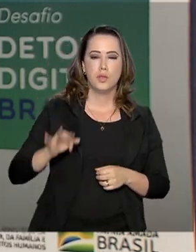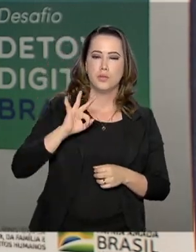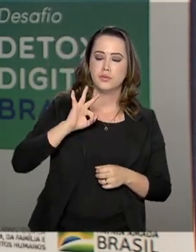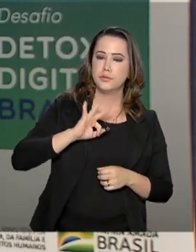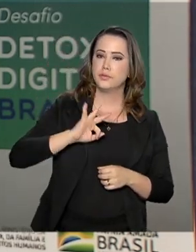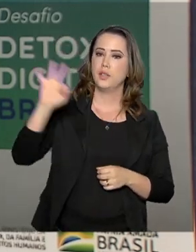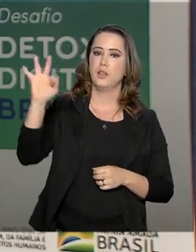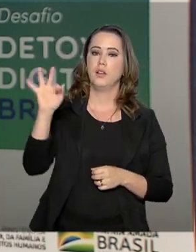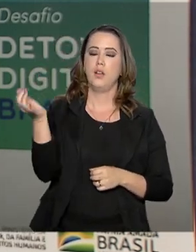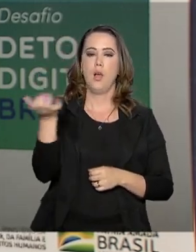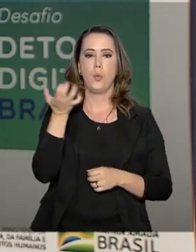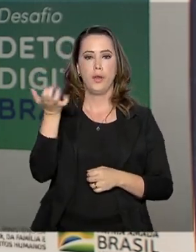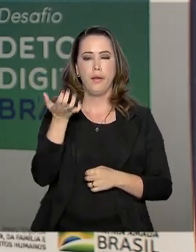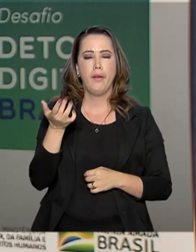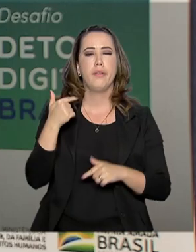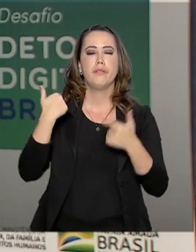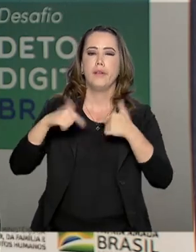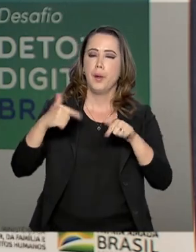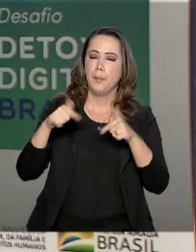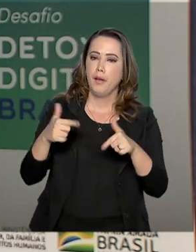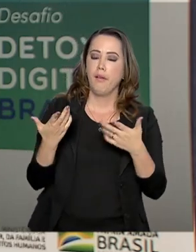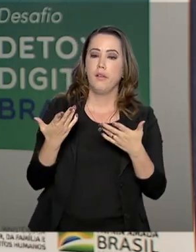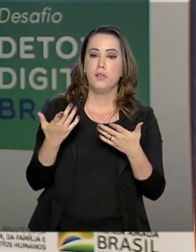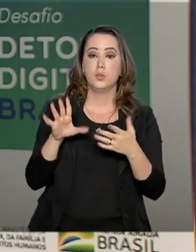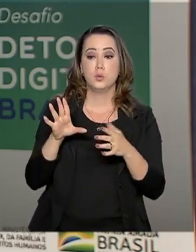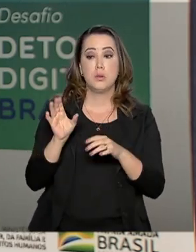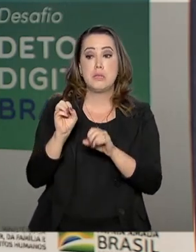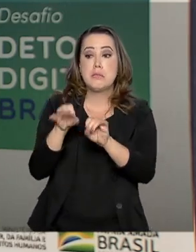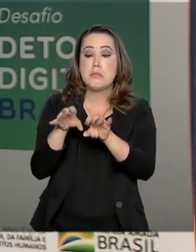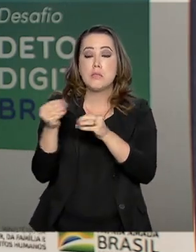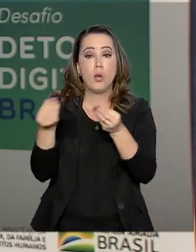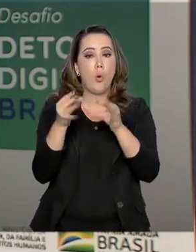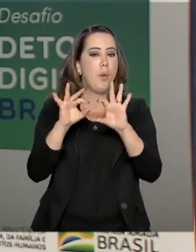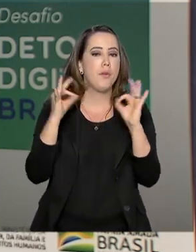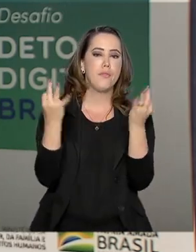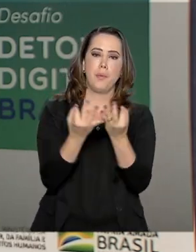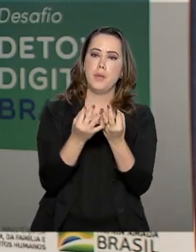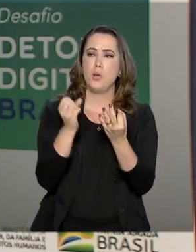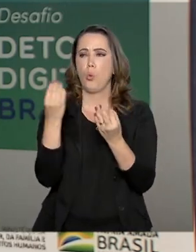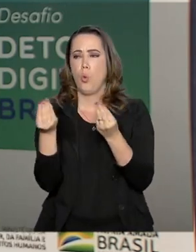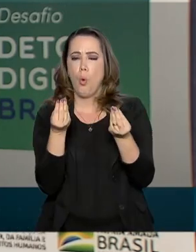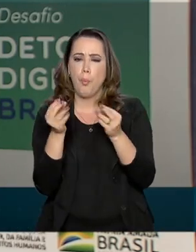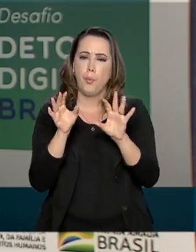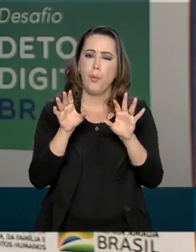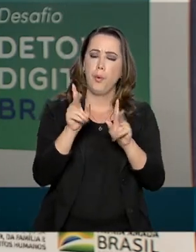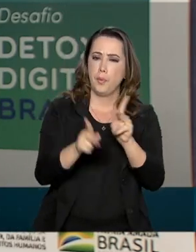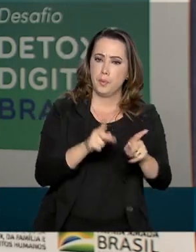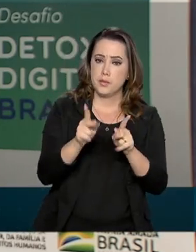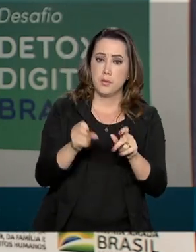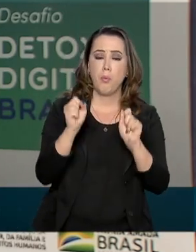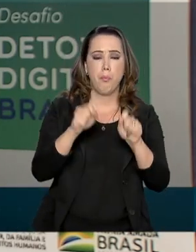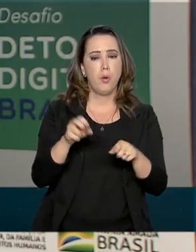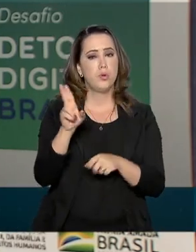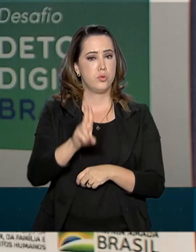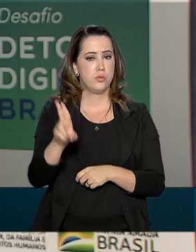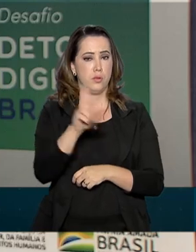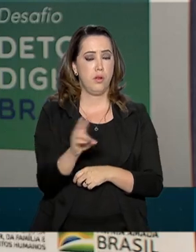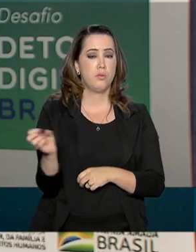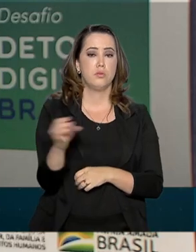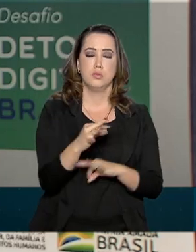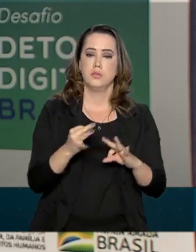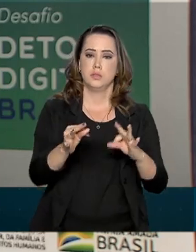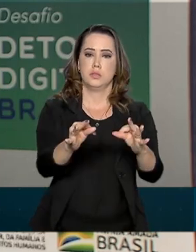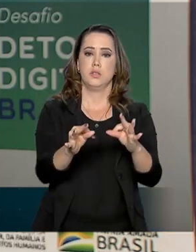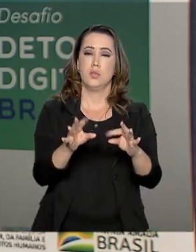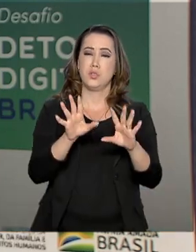adotar iniciativas que orientem as famílias e a população sobre o uso de novas tecnologias sem provocar o